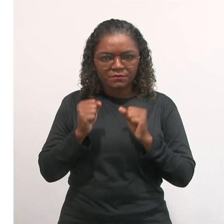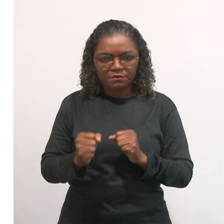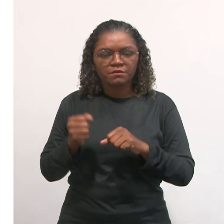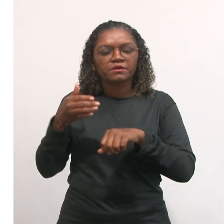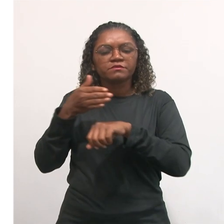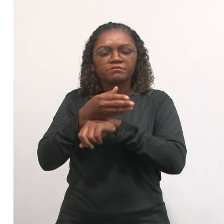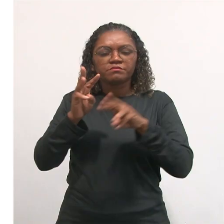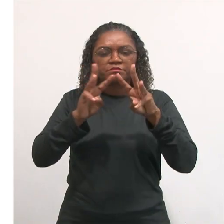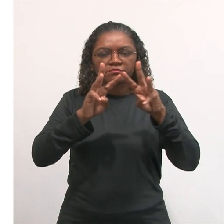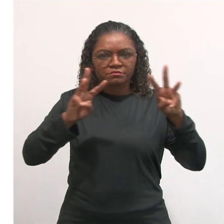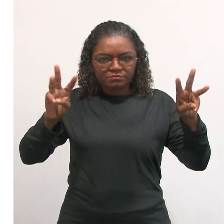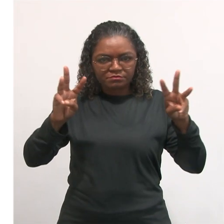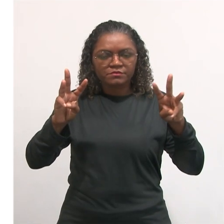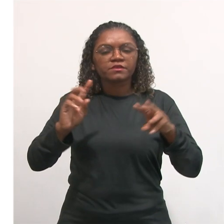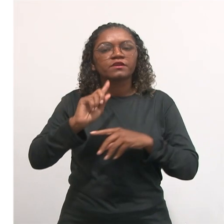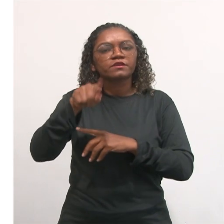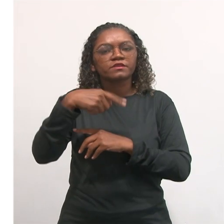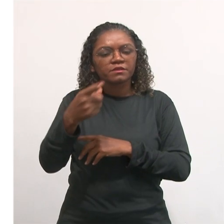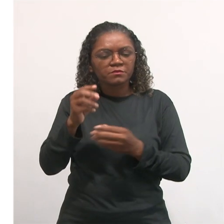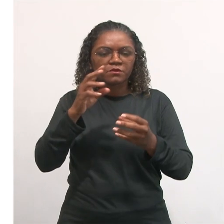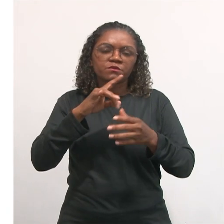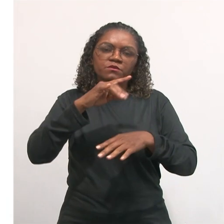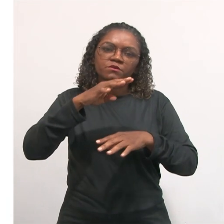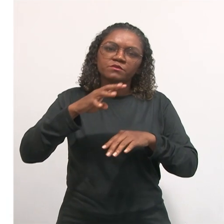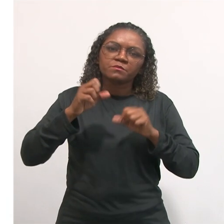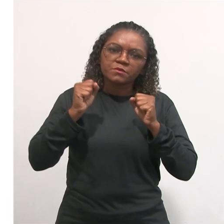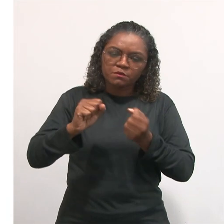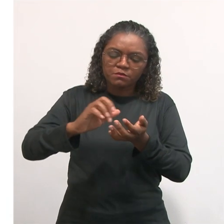e fazer uma calculadora amostral para você ter uma